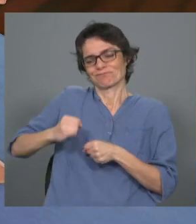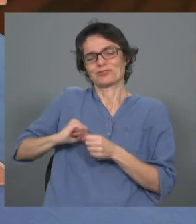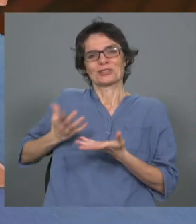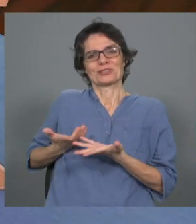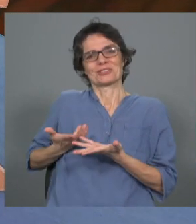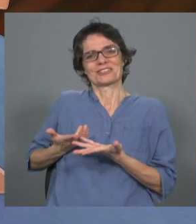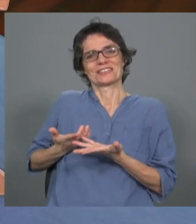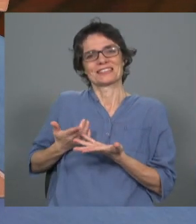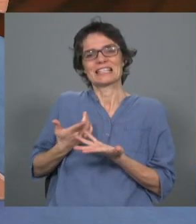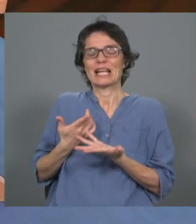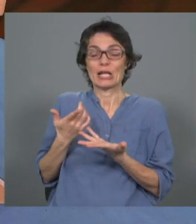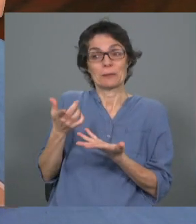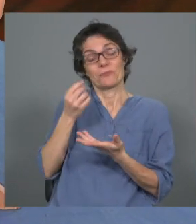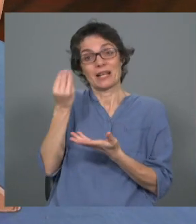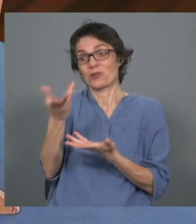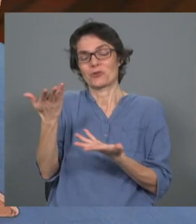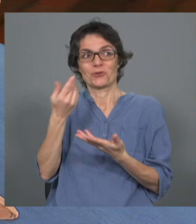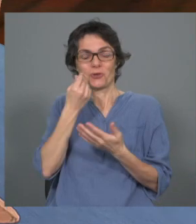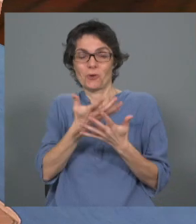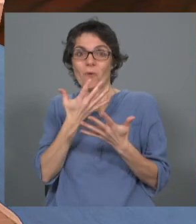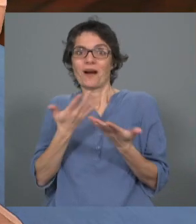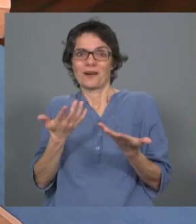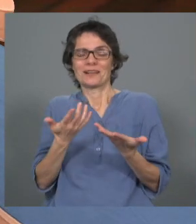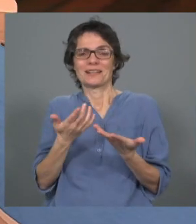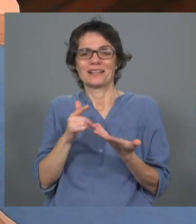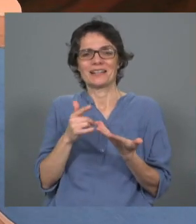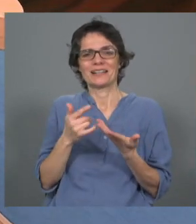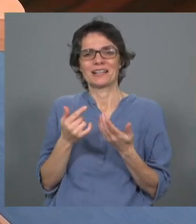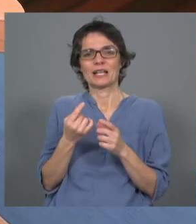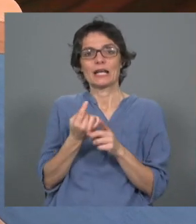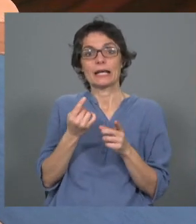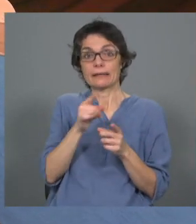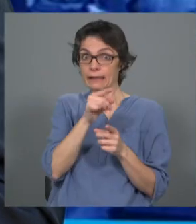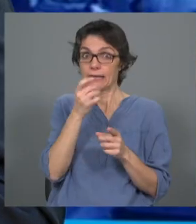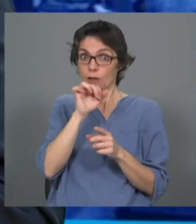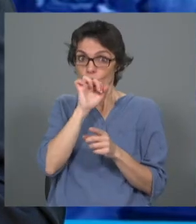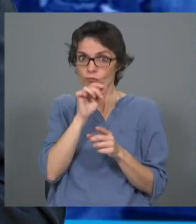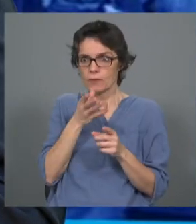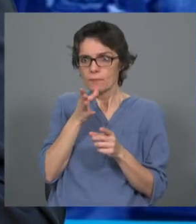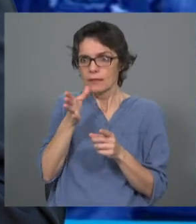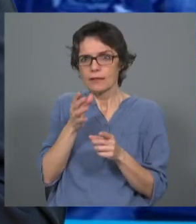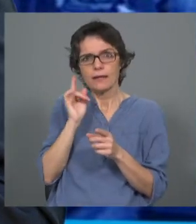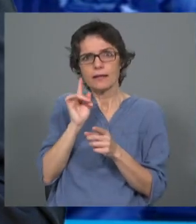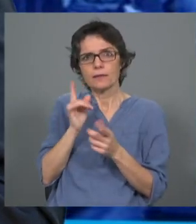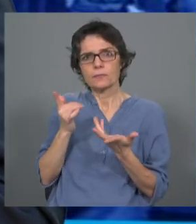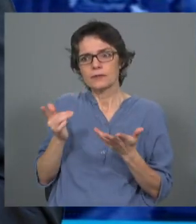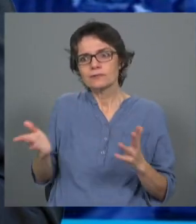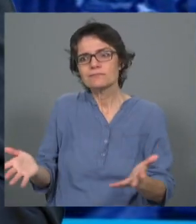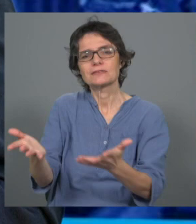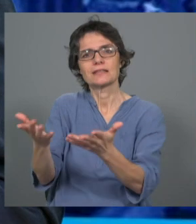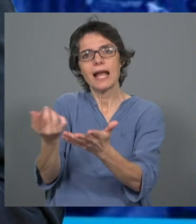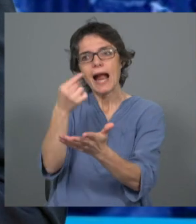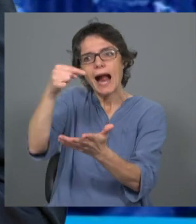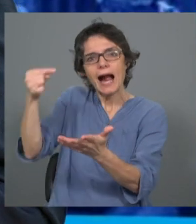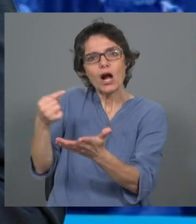e que apela a esse estímulo da santidade e da originalidade que acontece em cada comunidade, mas como